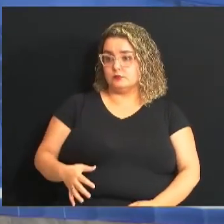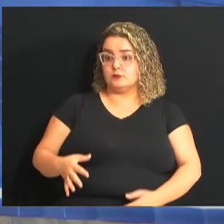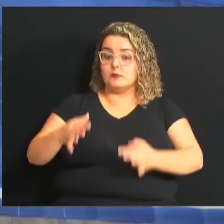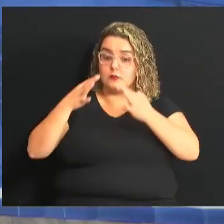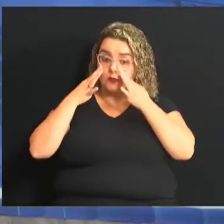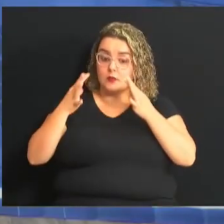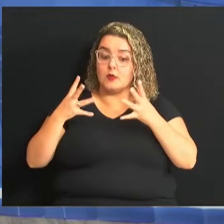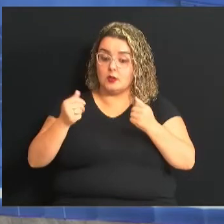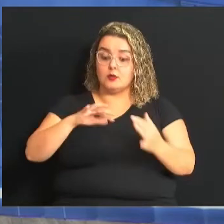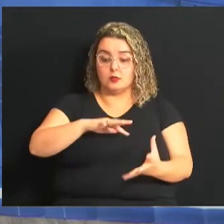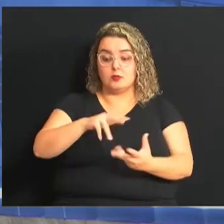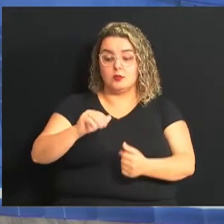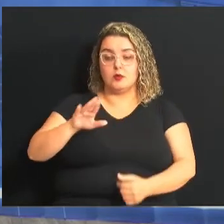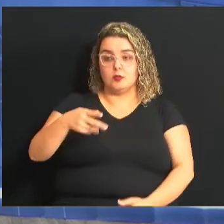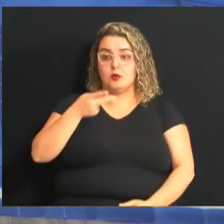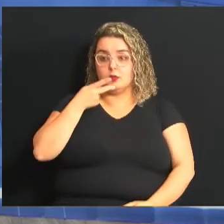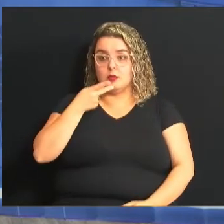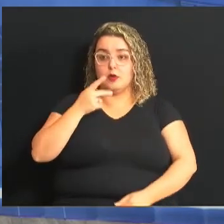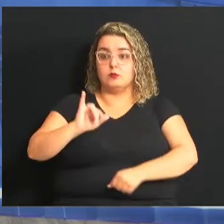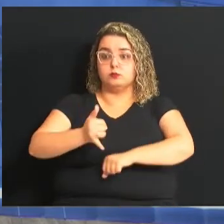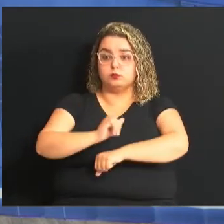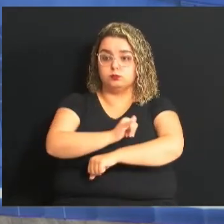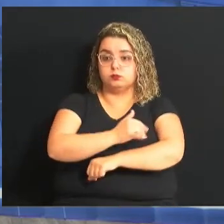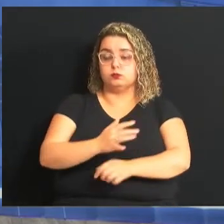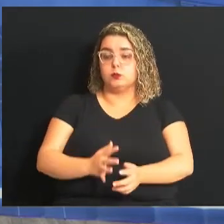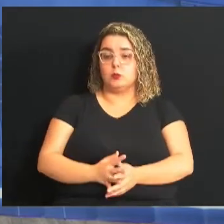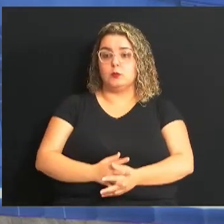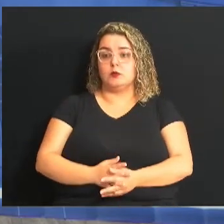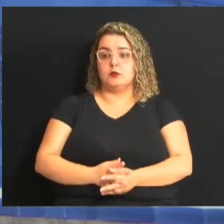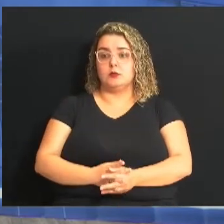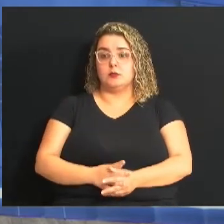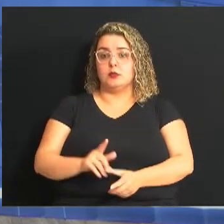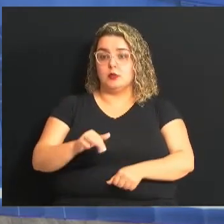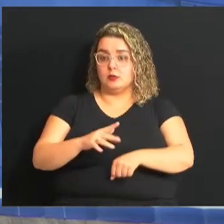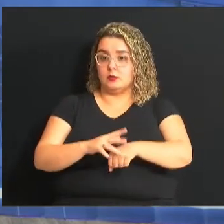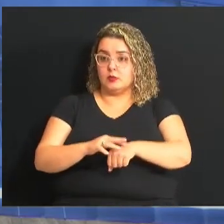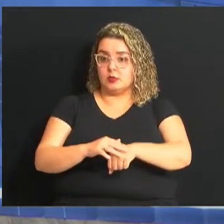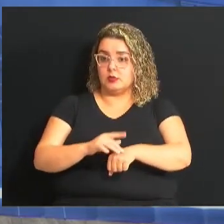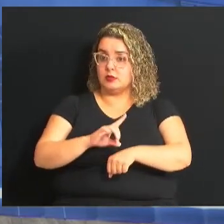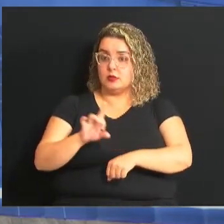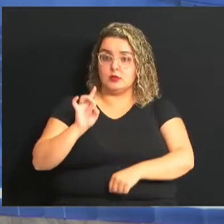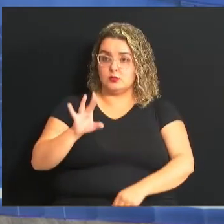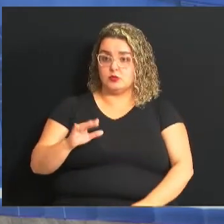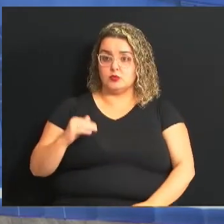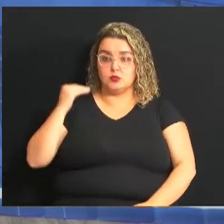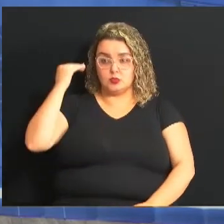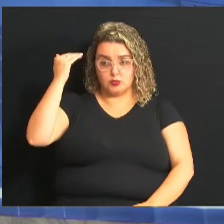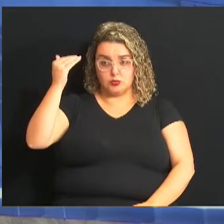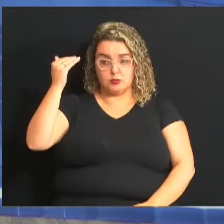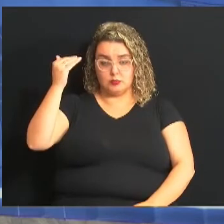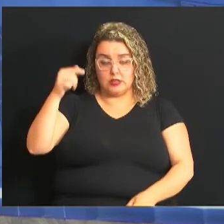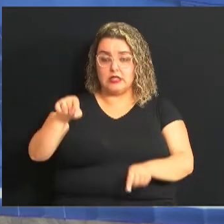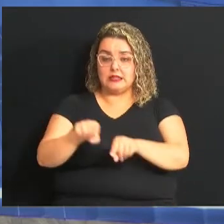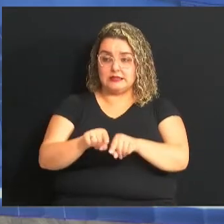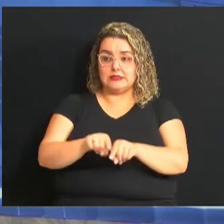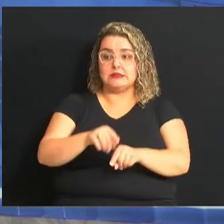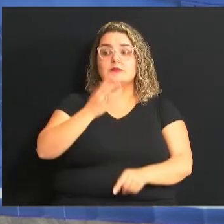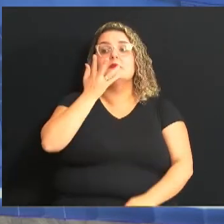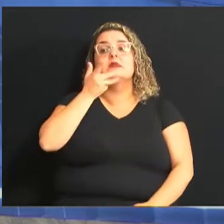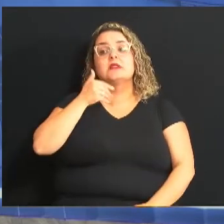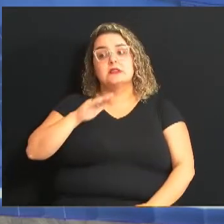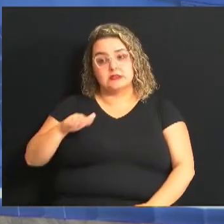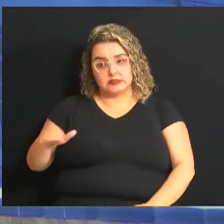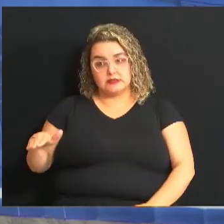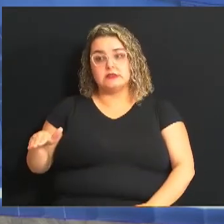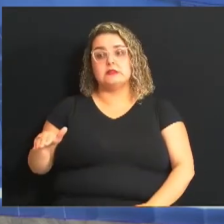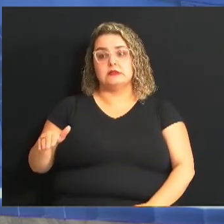todo, quando a gente fala de obesidade, é uma doença que não tem afetado apenas os adultos. As crianças estão aí